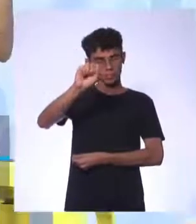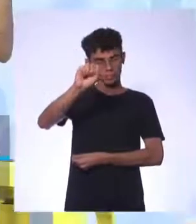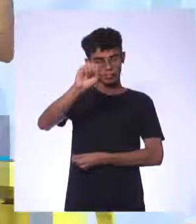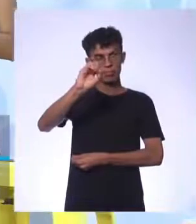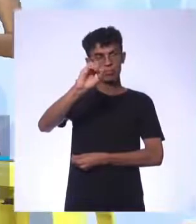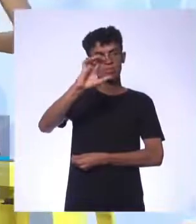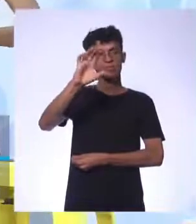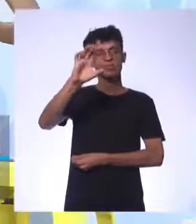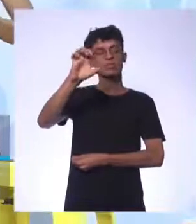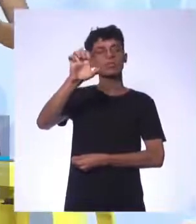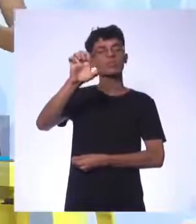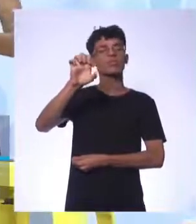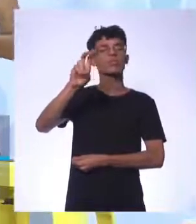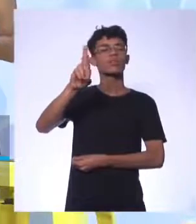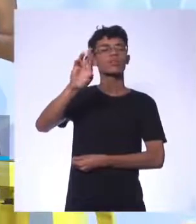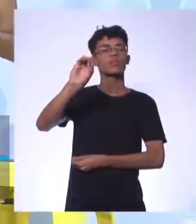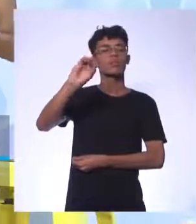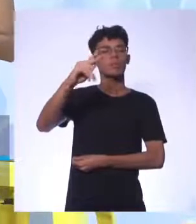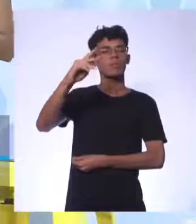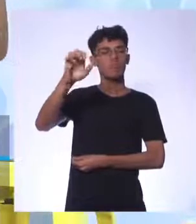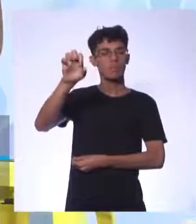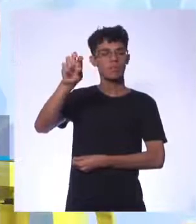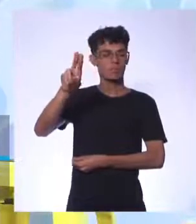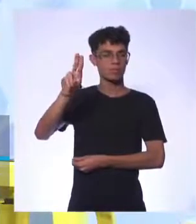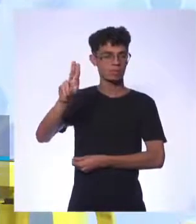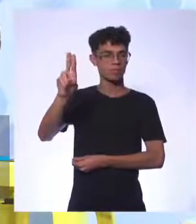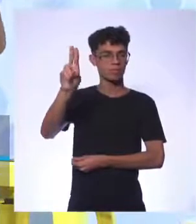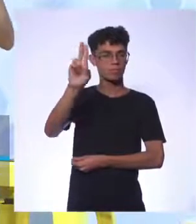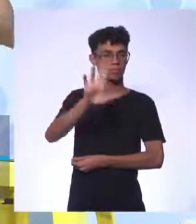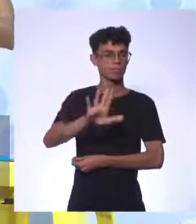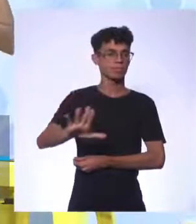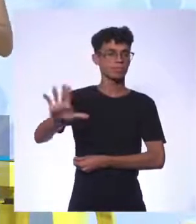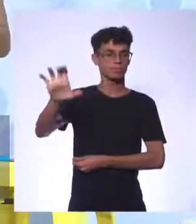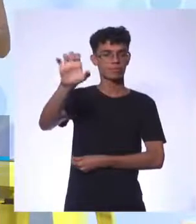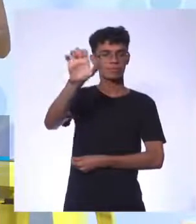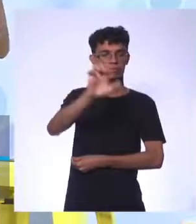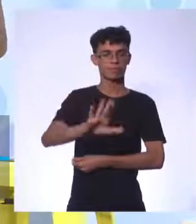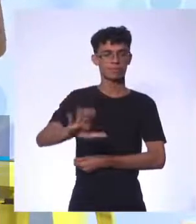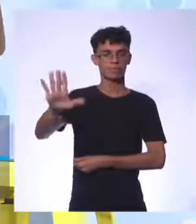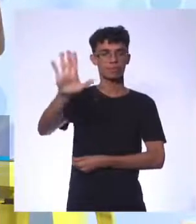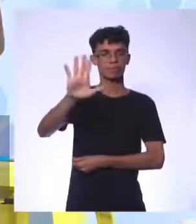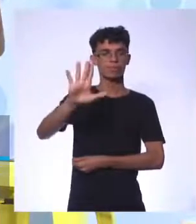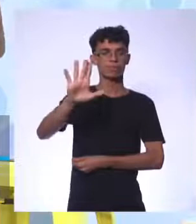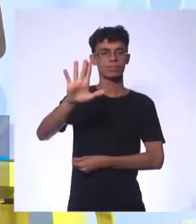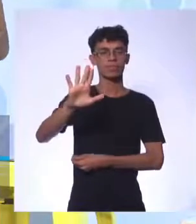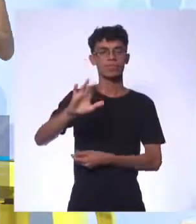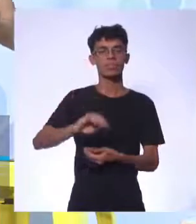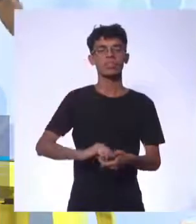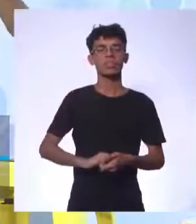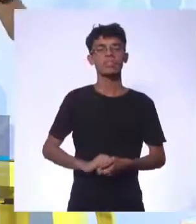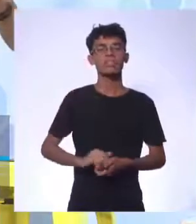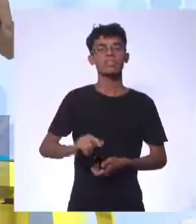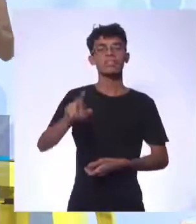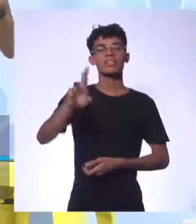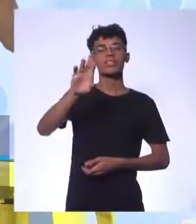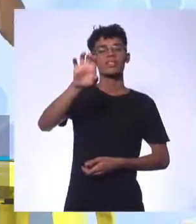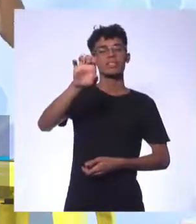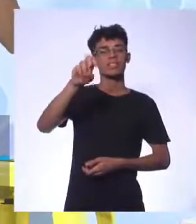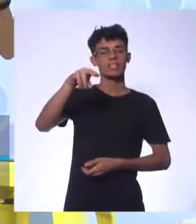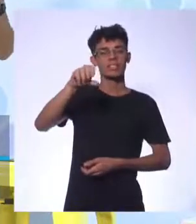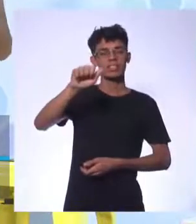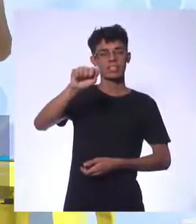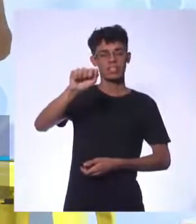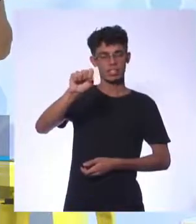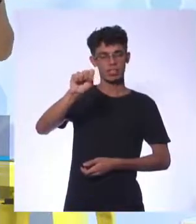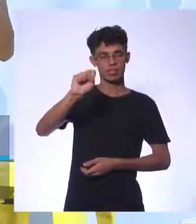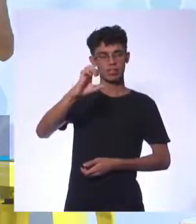Exatamente, né? Então faça ali a associação com a figura de Cristo, o Cristo renascentista, né? O Cristo branco, de